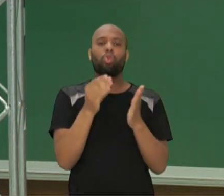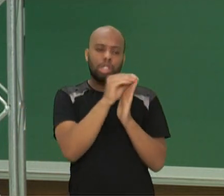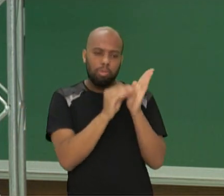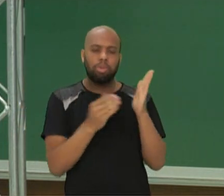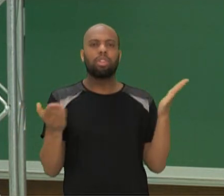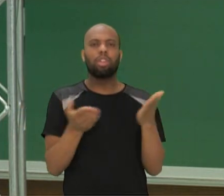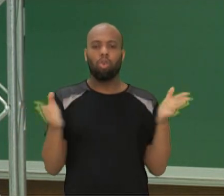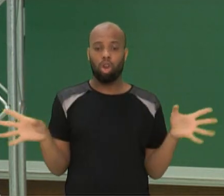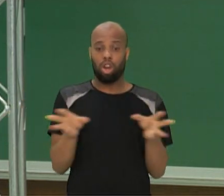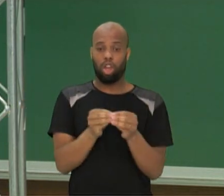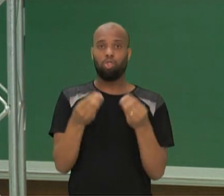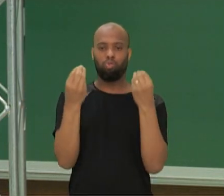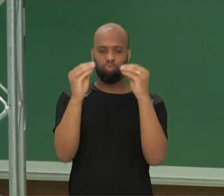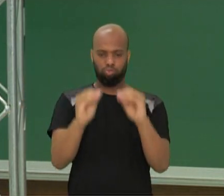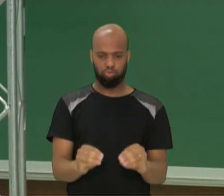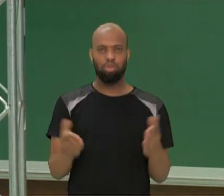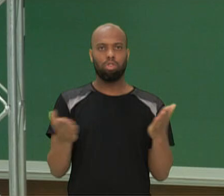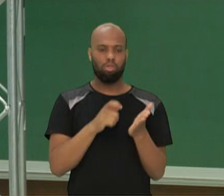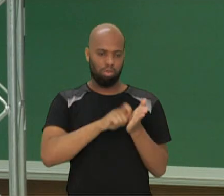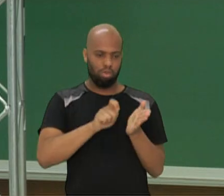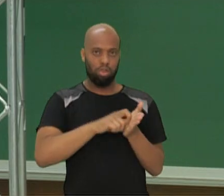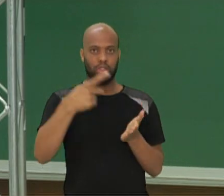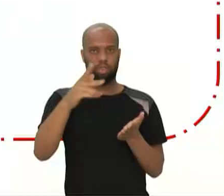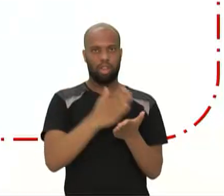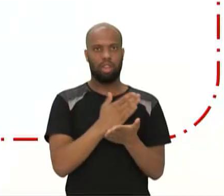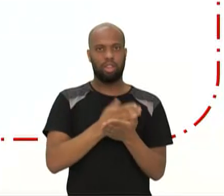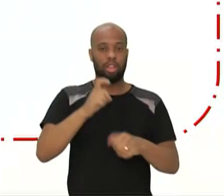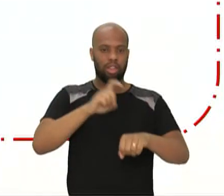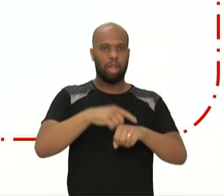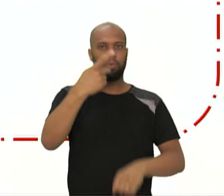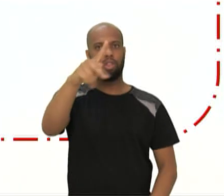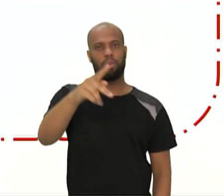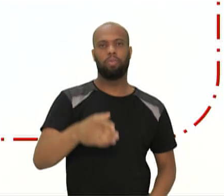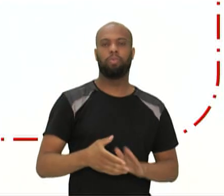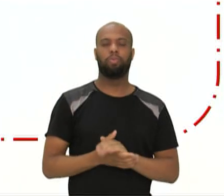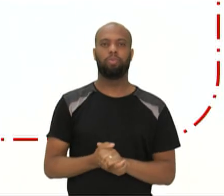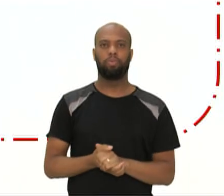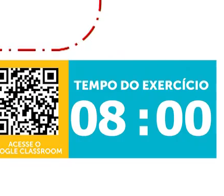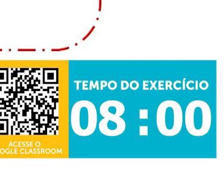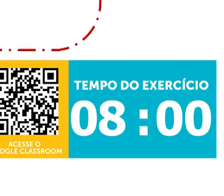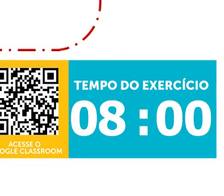vai sintetizar e vai anotar aí no seu caderno. O tempo está na tela.